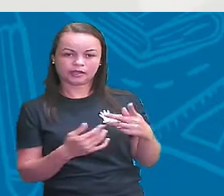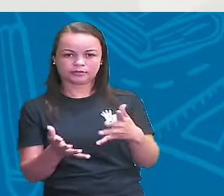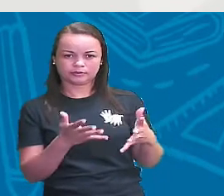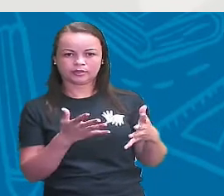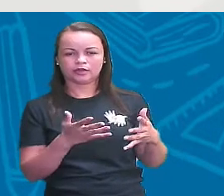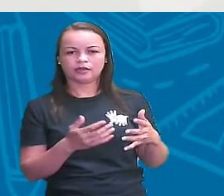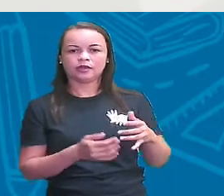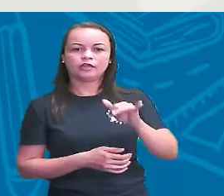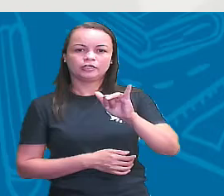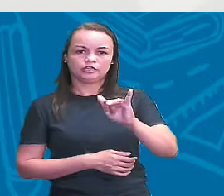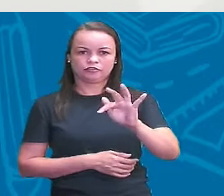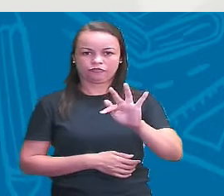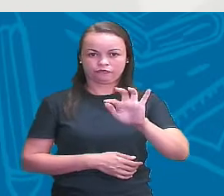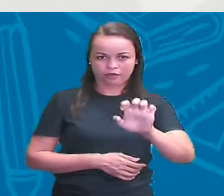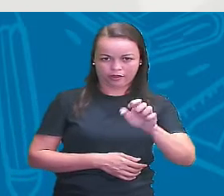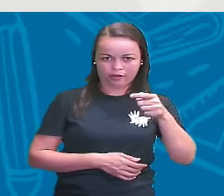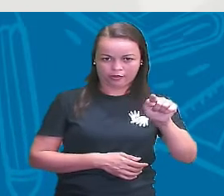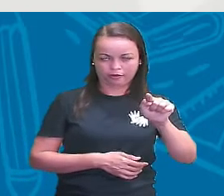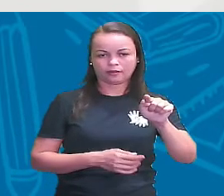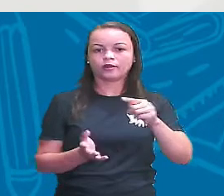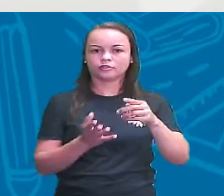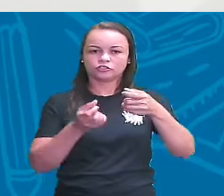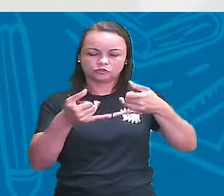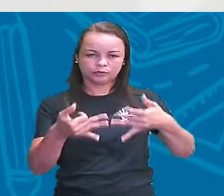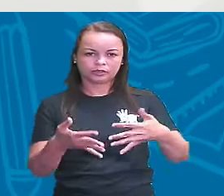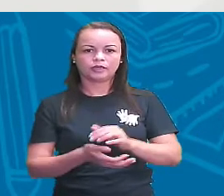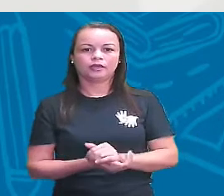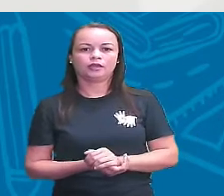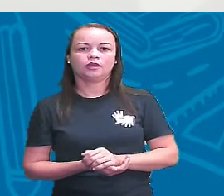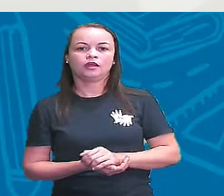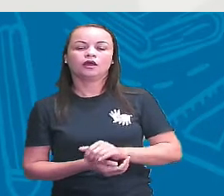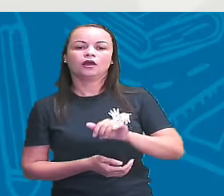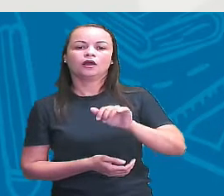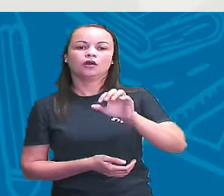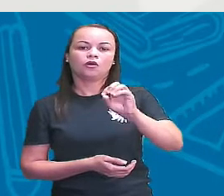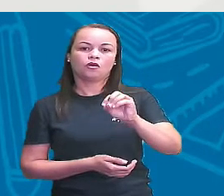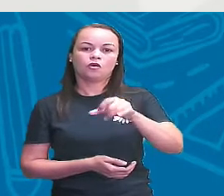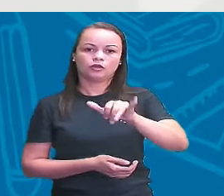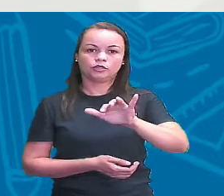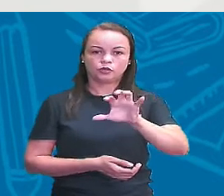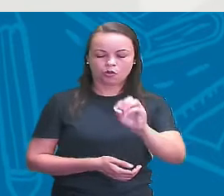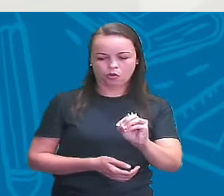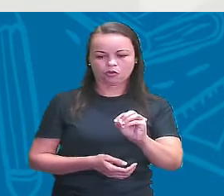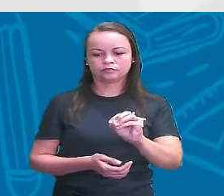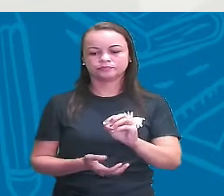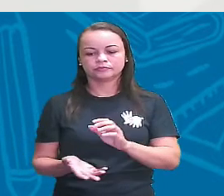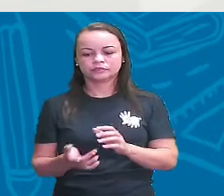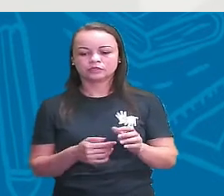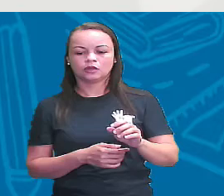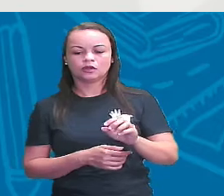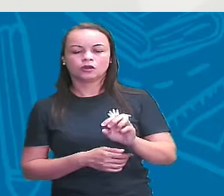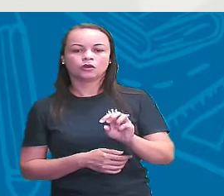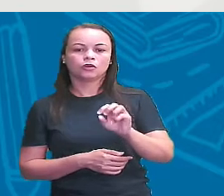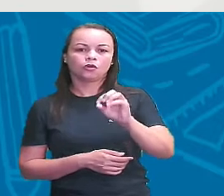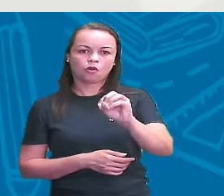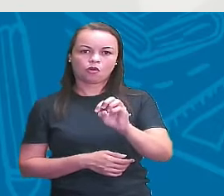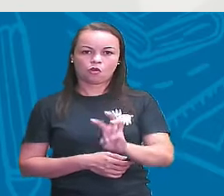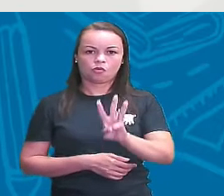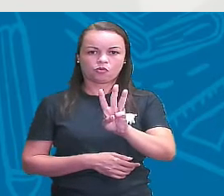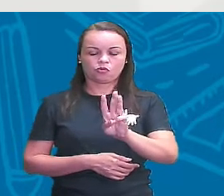comerciais. Ifé, como eu falei para vocês no princípio, Oió, né? Ou Benin e Lá, tá? Aí